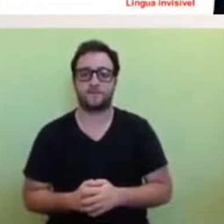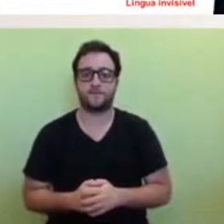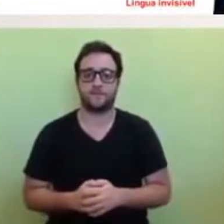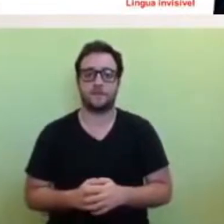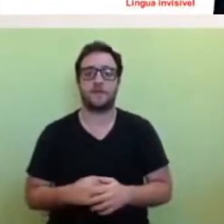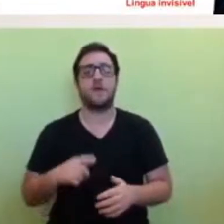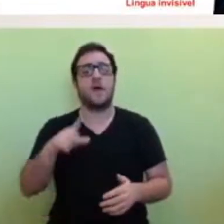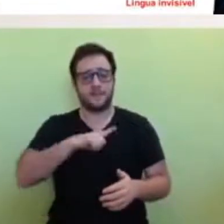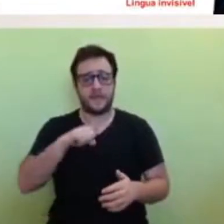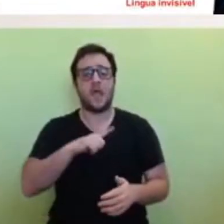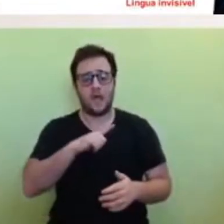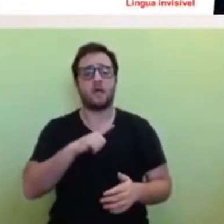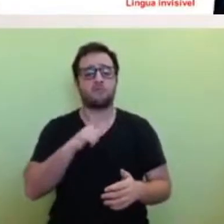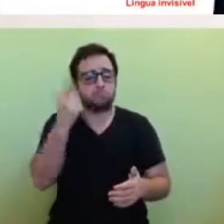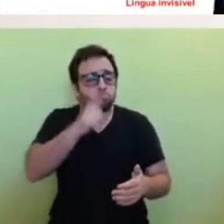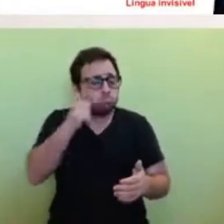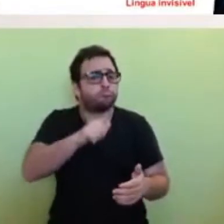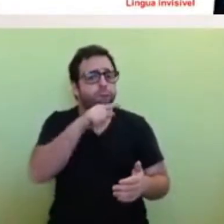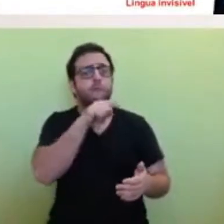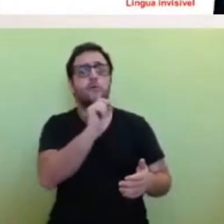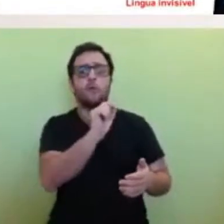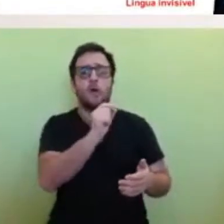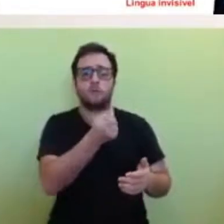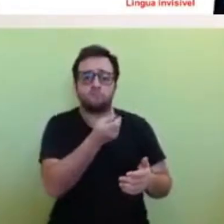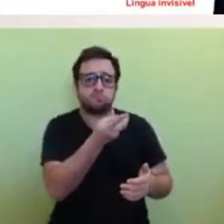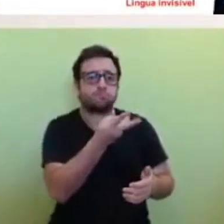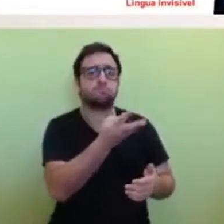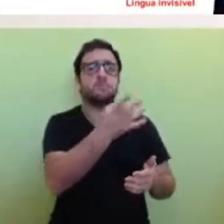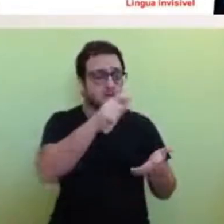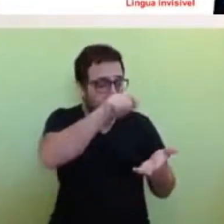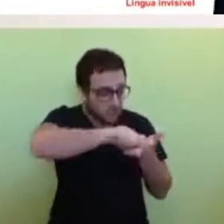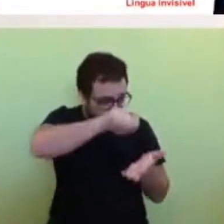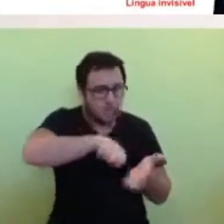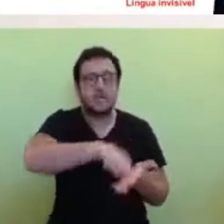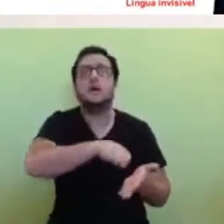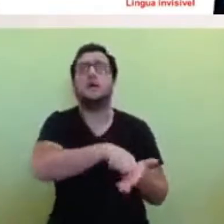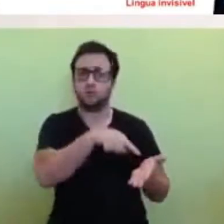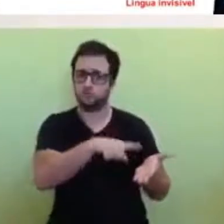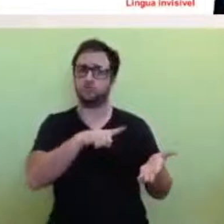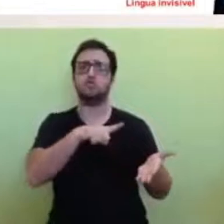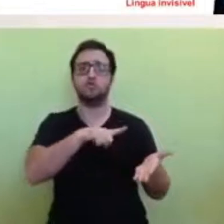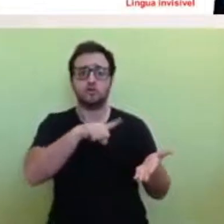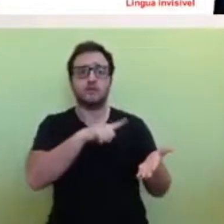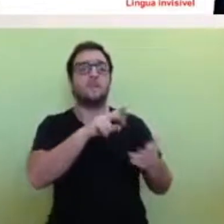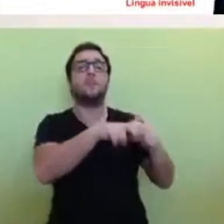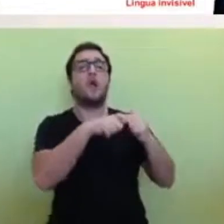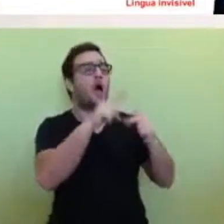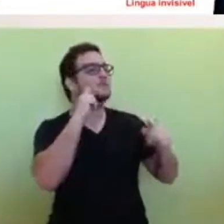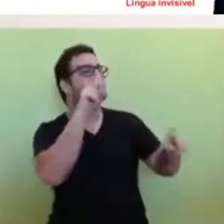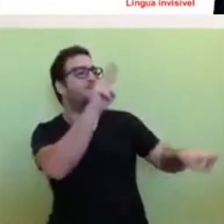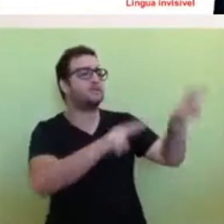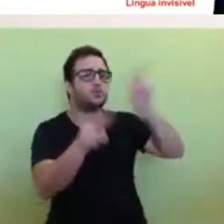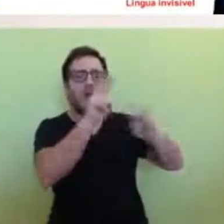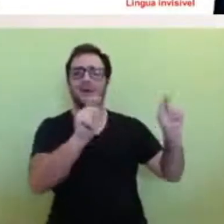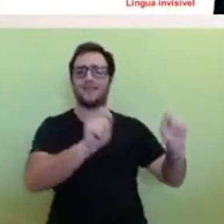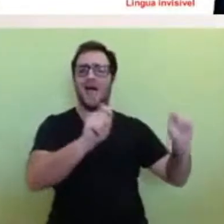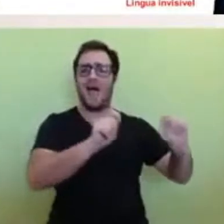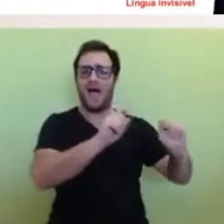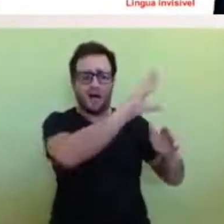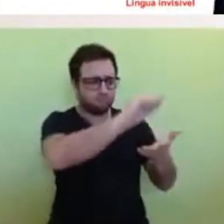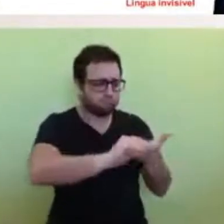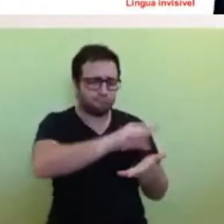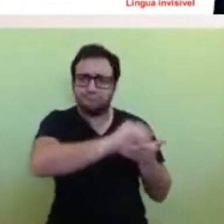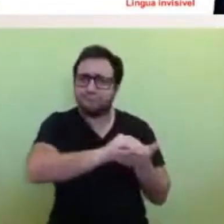ser percebido pela visão, né? Então, a língua de sinais ainda tem essa aproximação maior